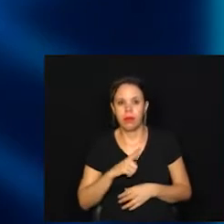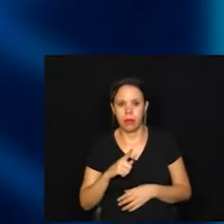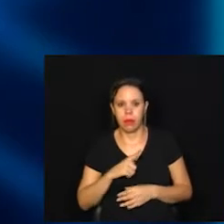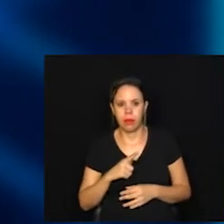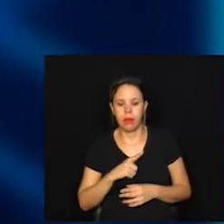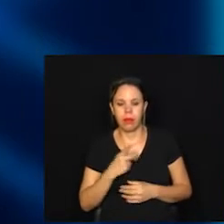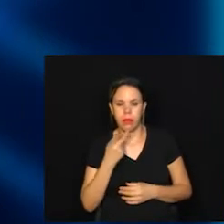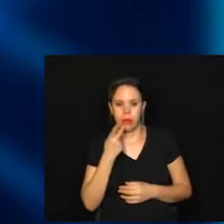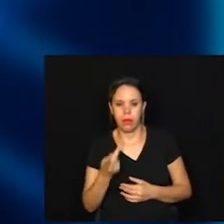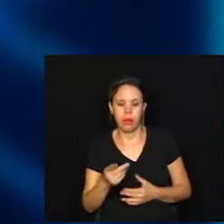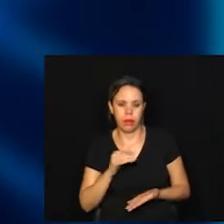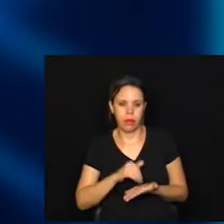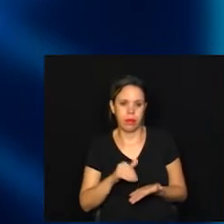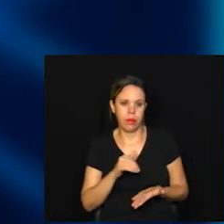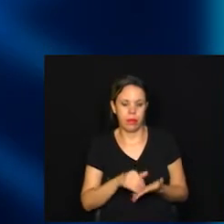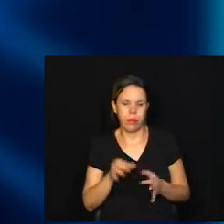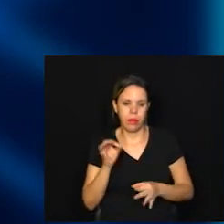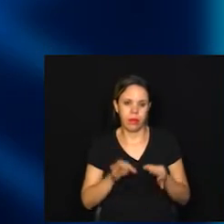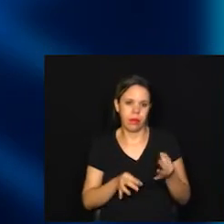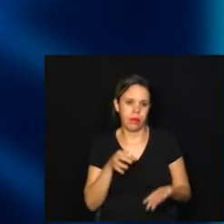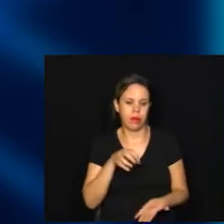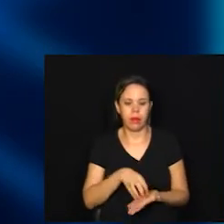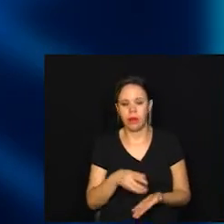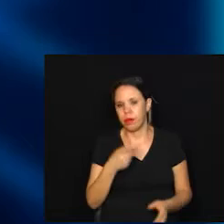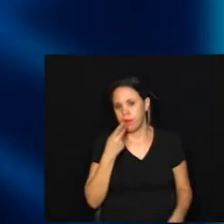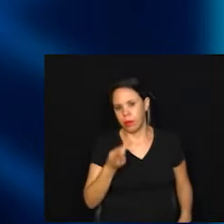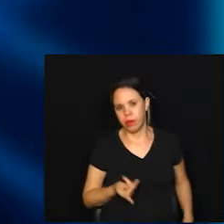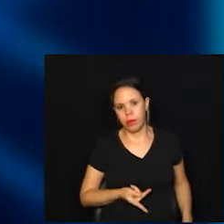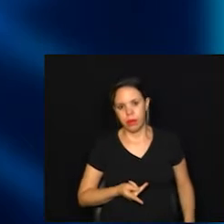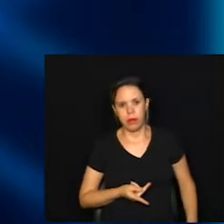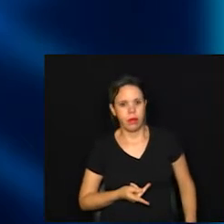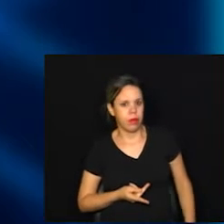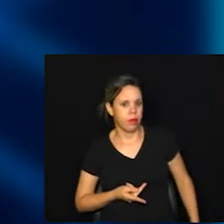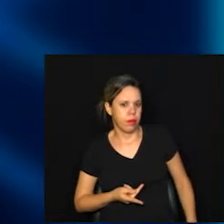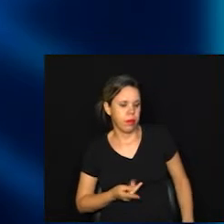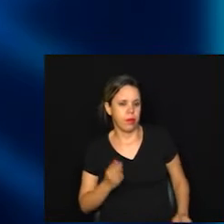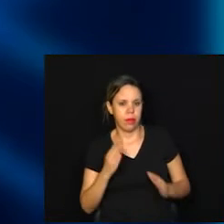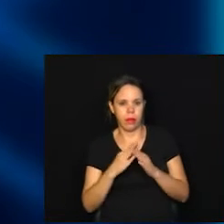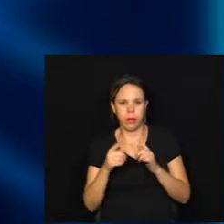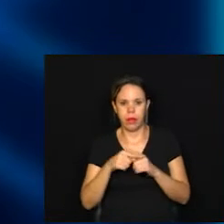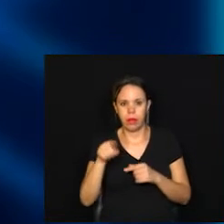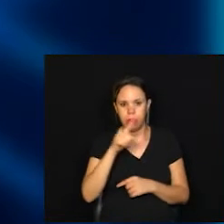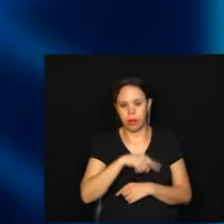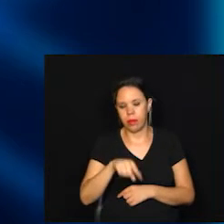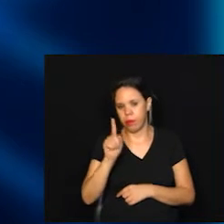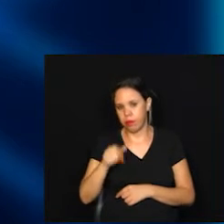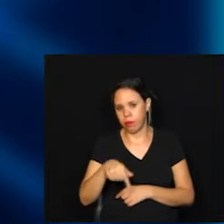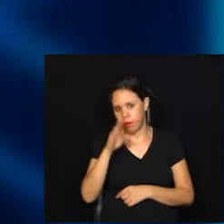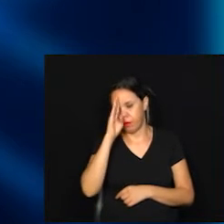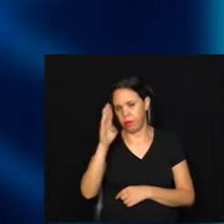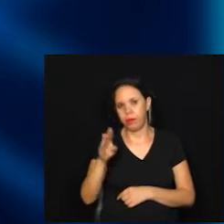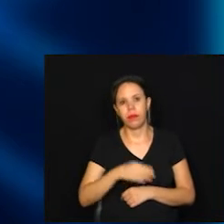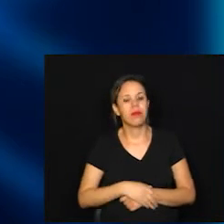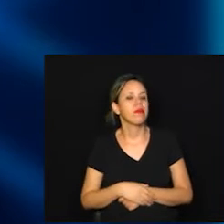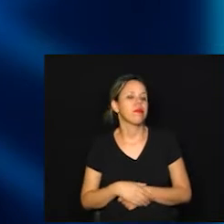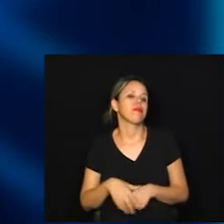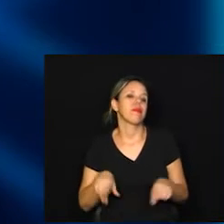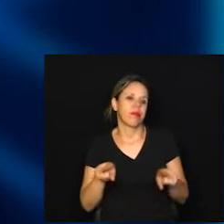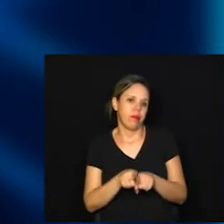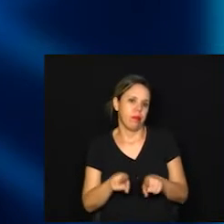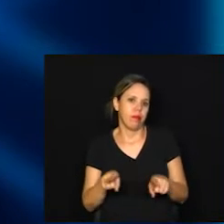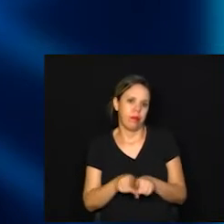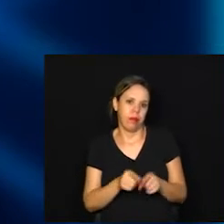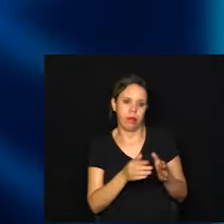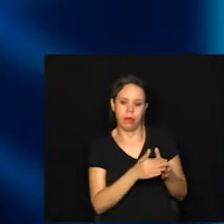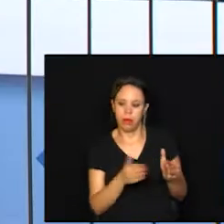fala, inclusive, do secretário de Justiça, dizendo, ó, apesar das igrejas serem consideradas serviços essenciais, também estarão